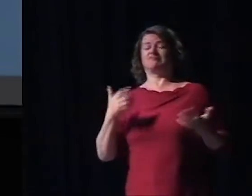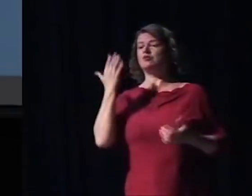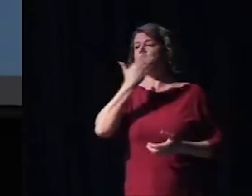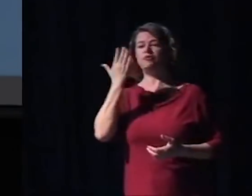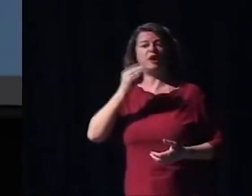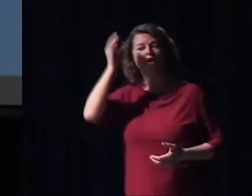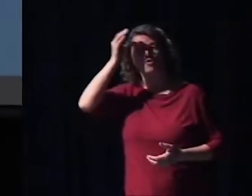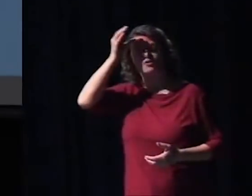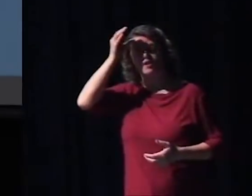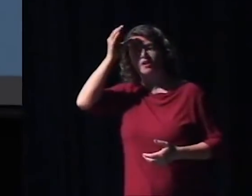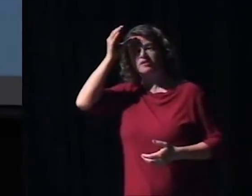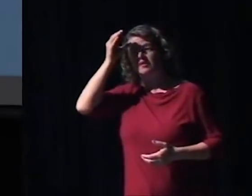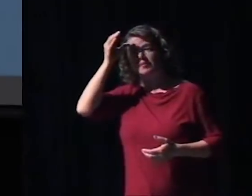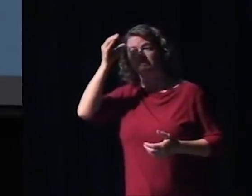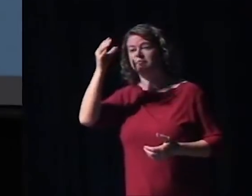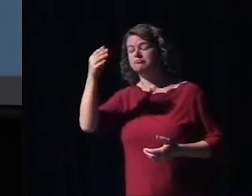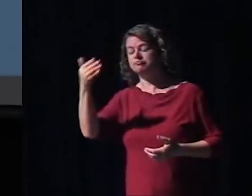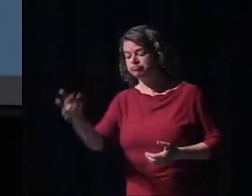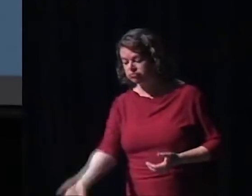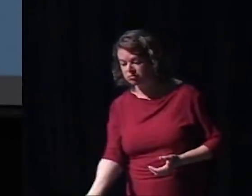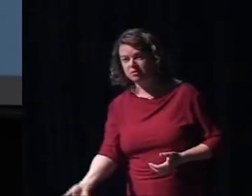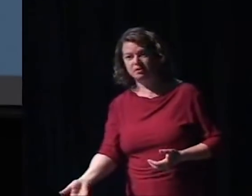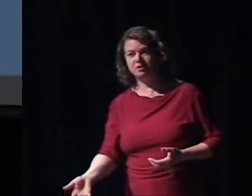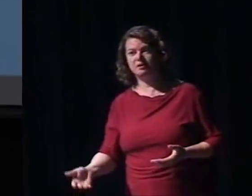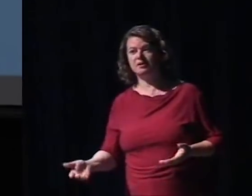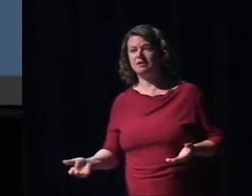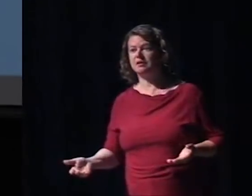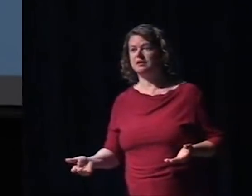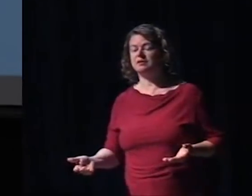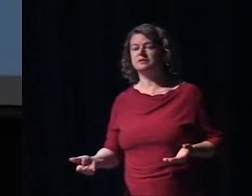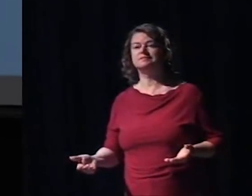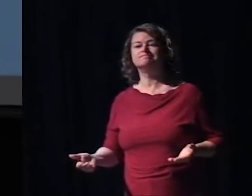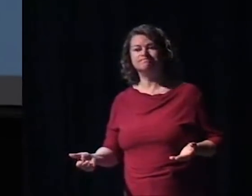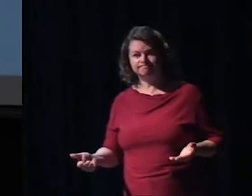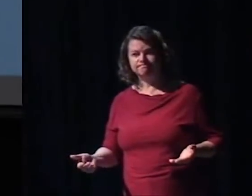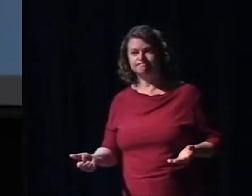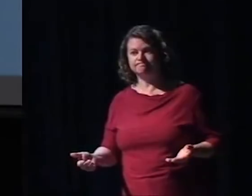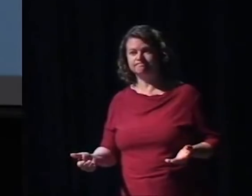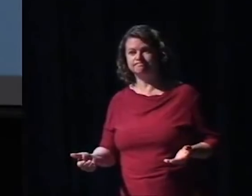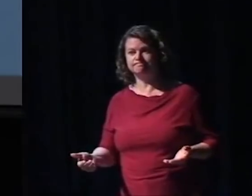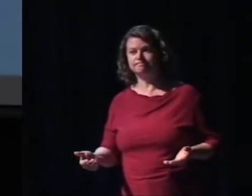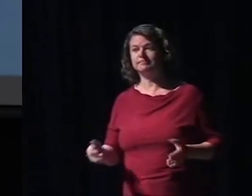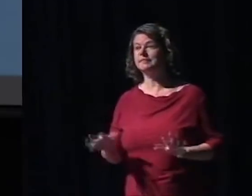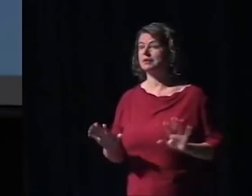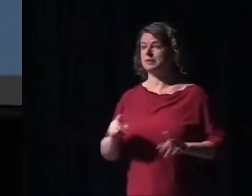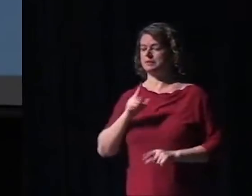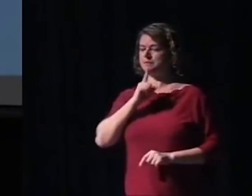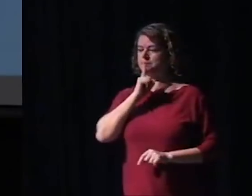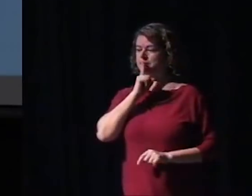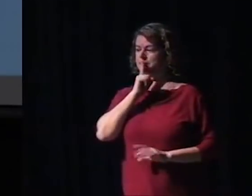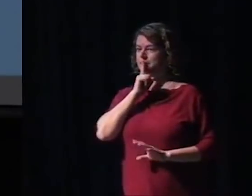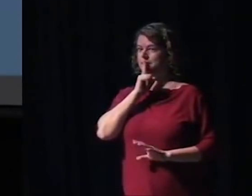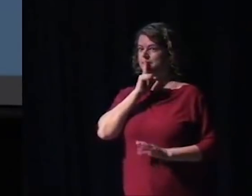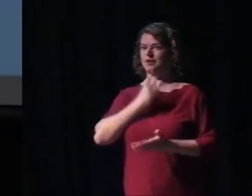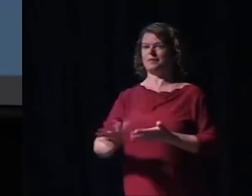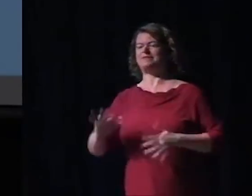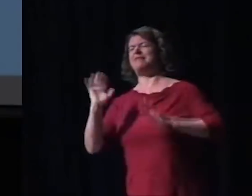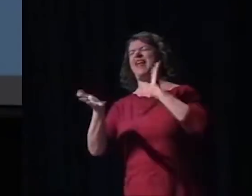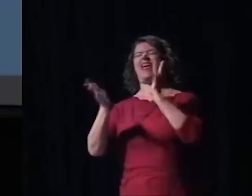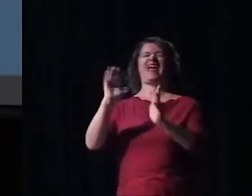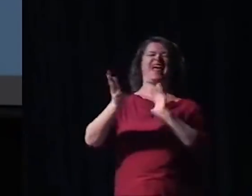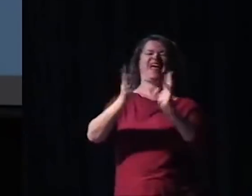acaba liberando de dentro de você alguém que é tão tímido, mas que se torna um descarado,